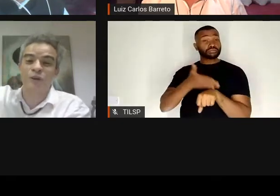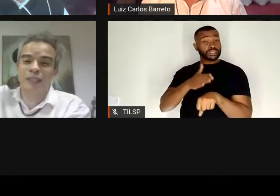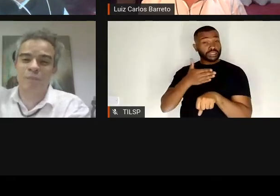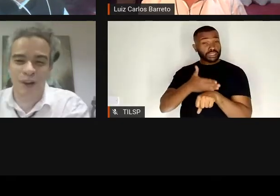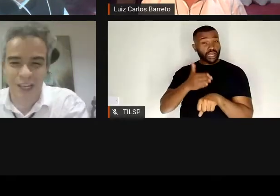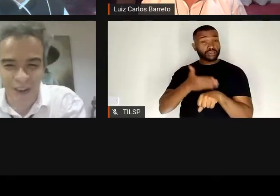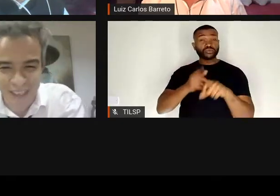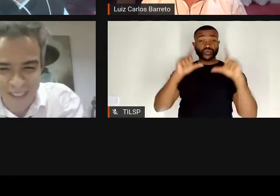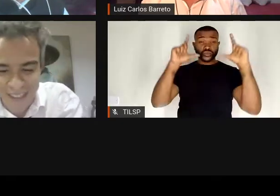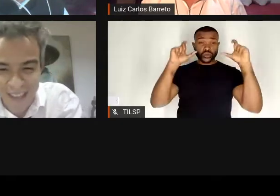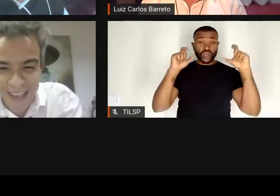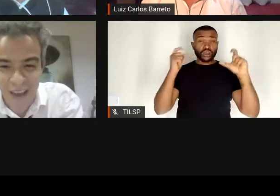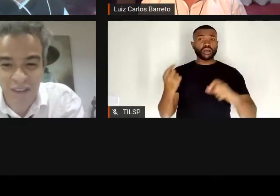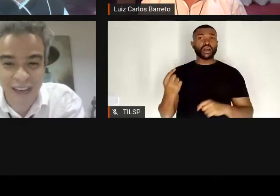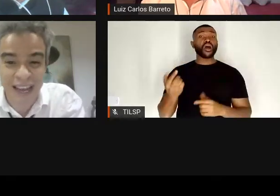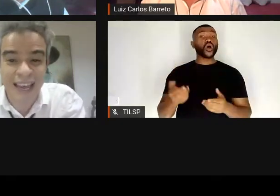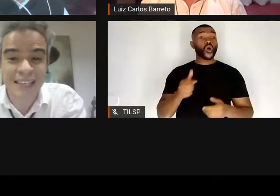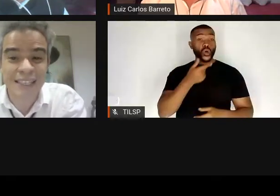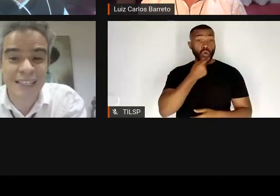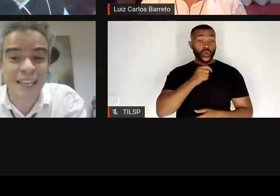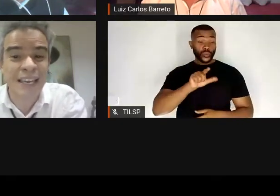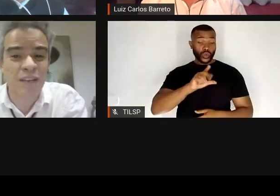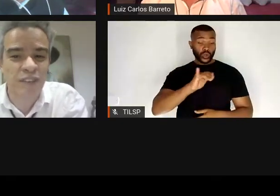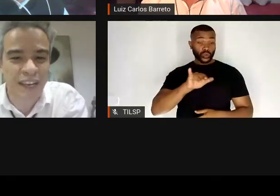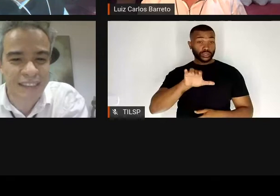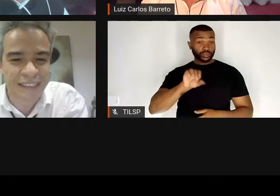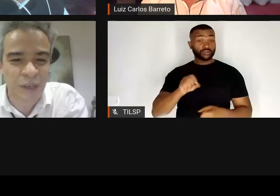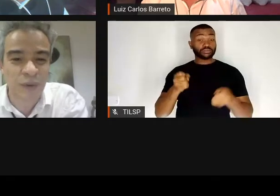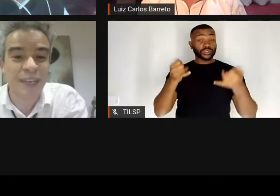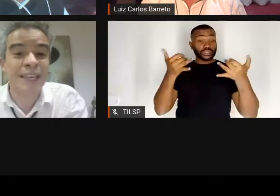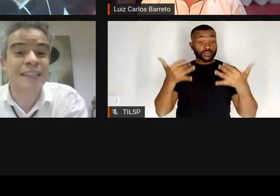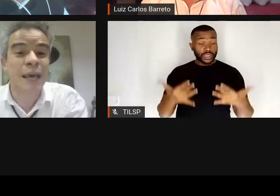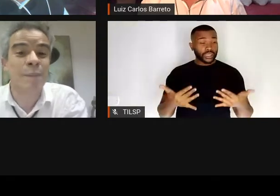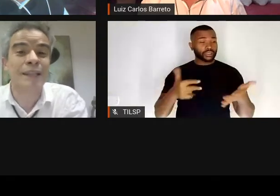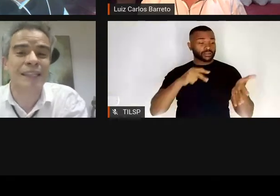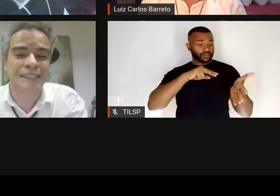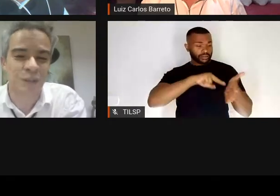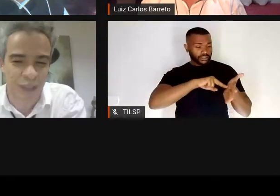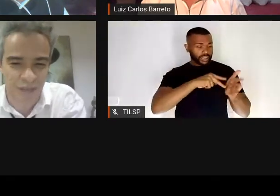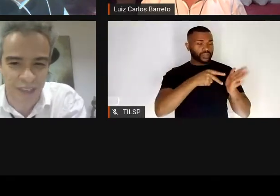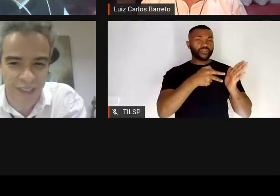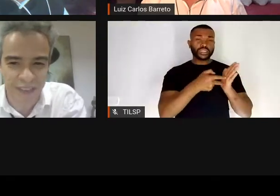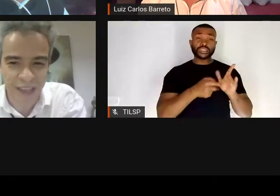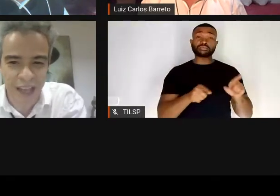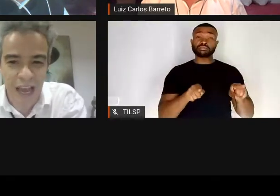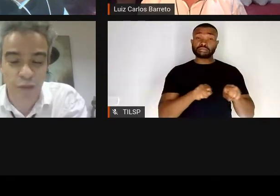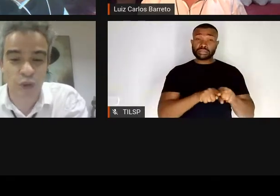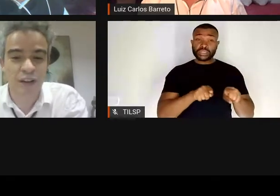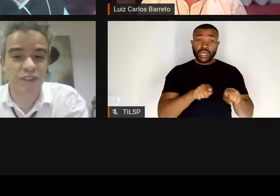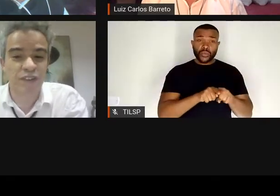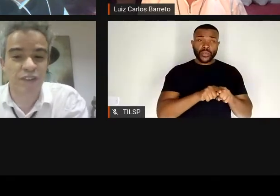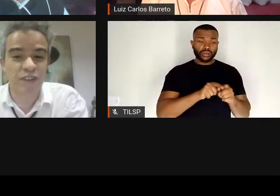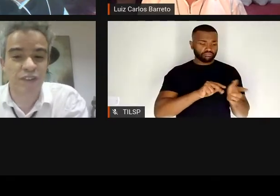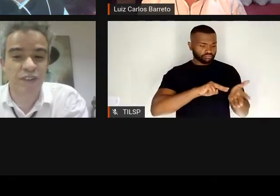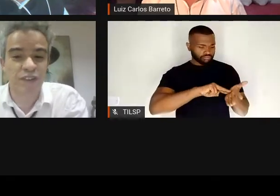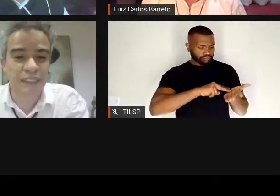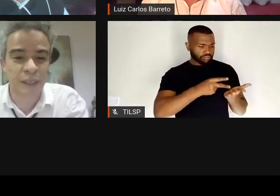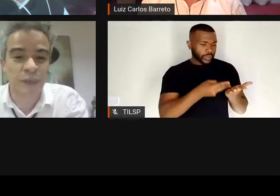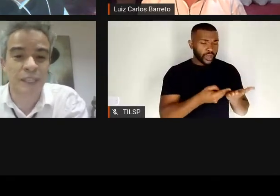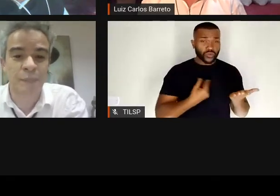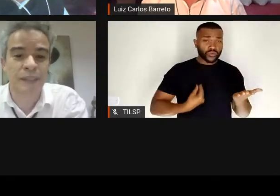Carneiro, mais contemporâneo ainda, fala em significação e interpretação da vida. A fotografia